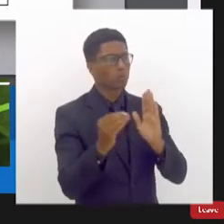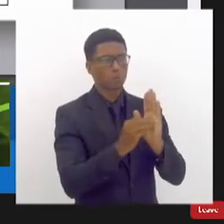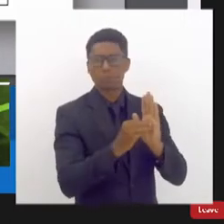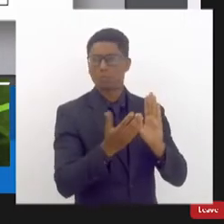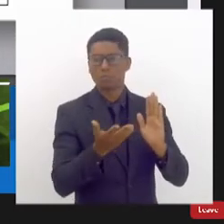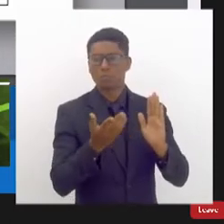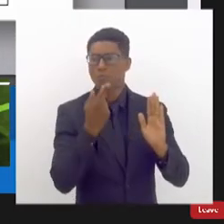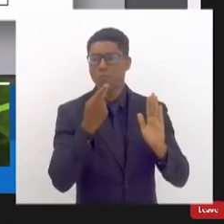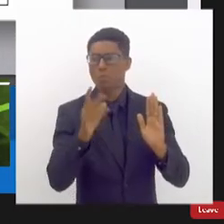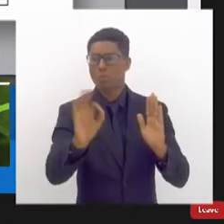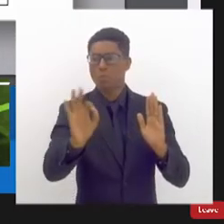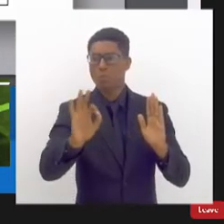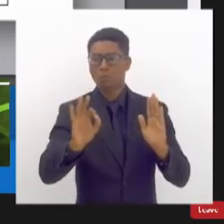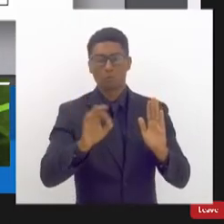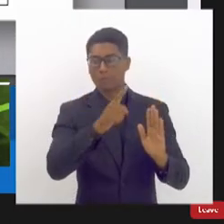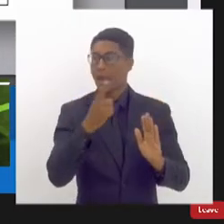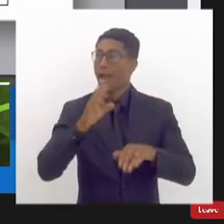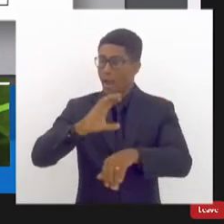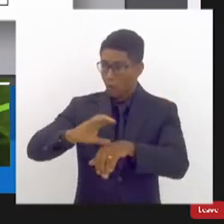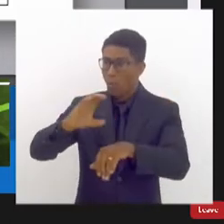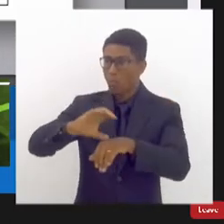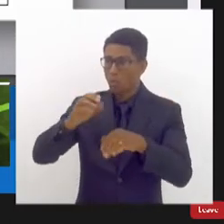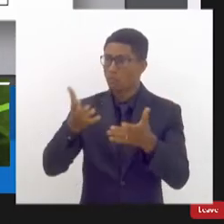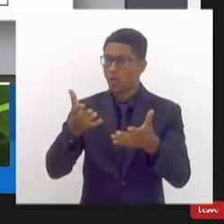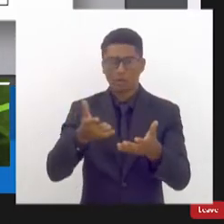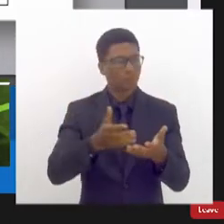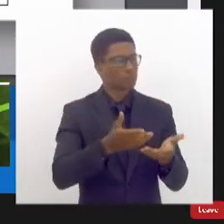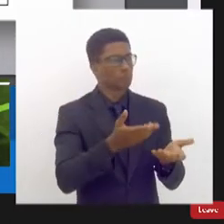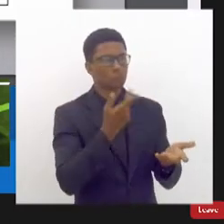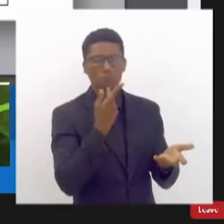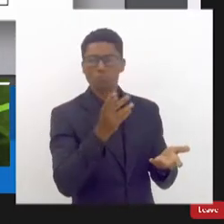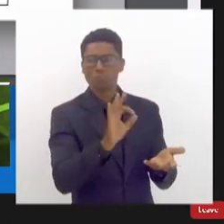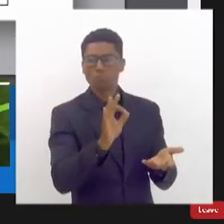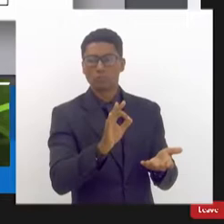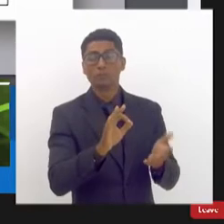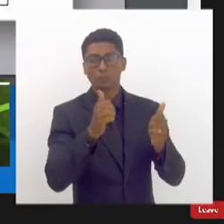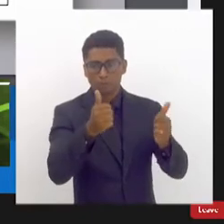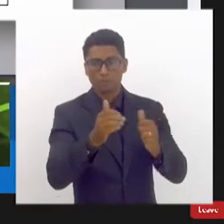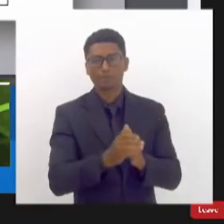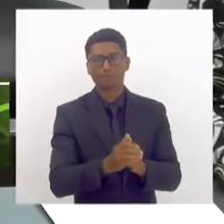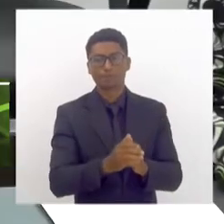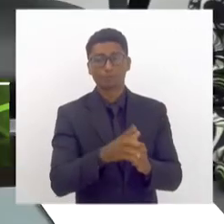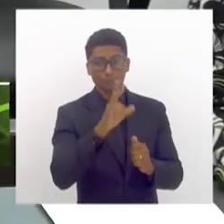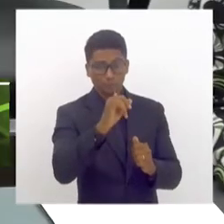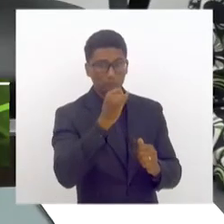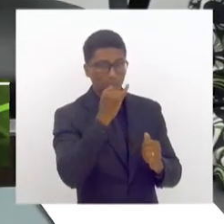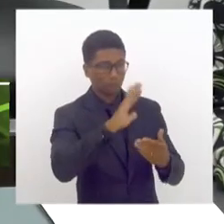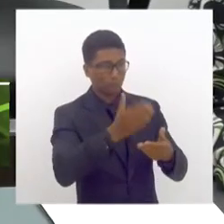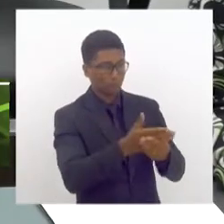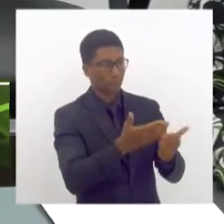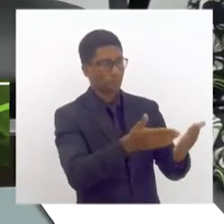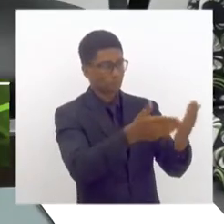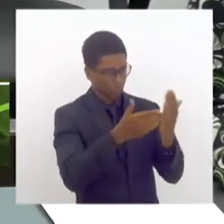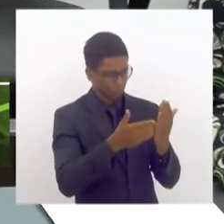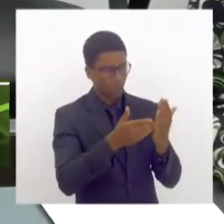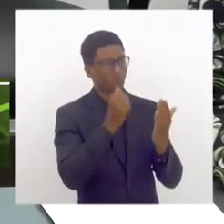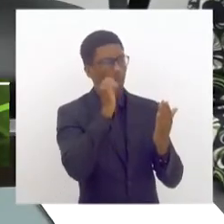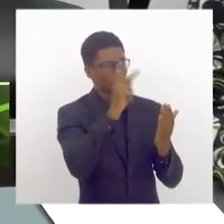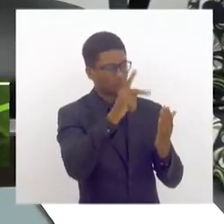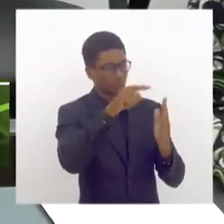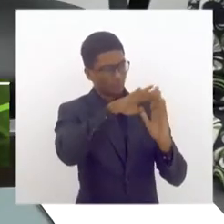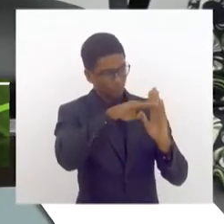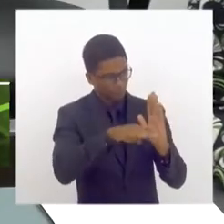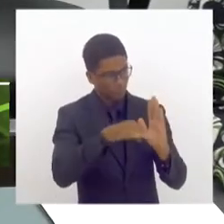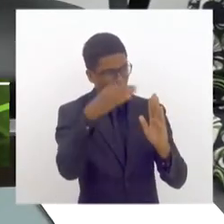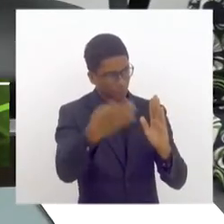curso. Tá? Quando ele passa da STEC, ele vai para as câmaras e comissões. Né? Quando ele chega nas câmaras e comissões, que eles